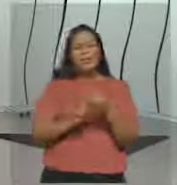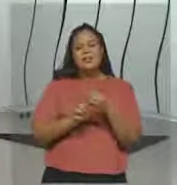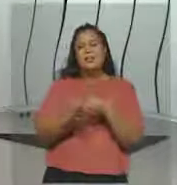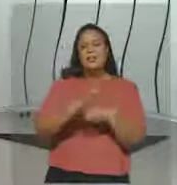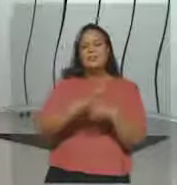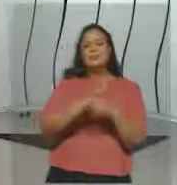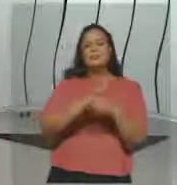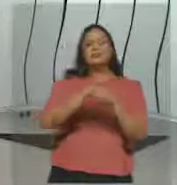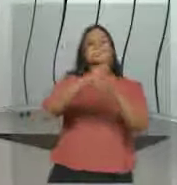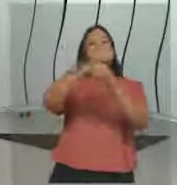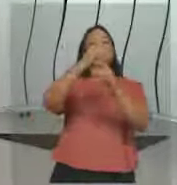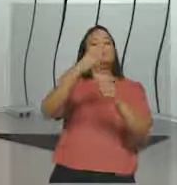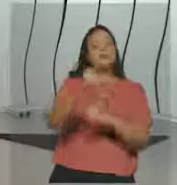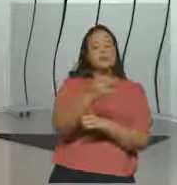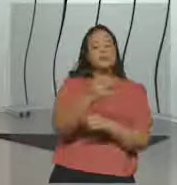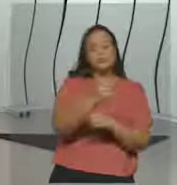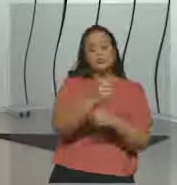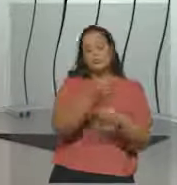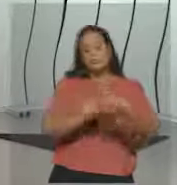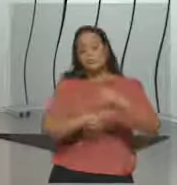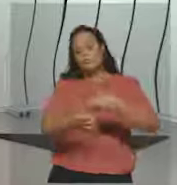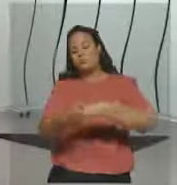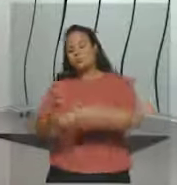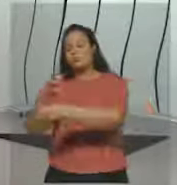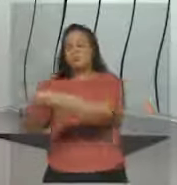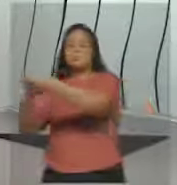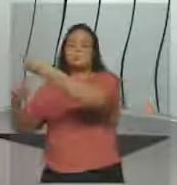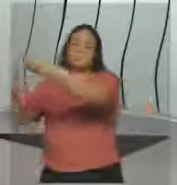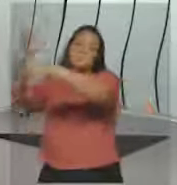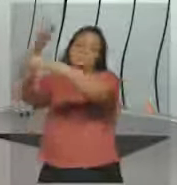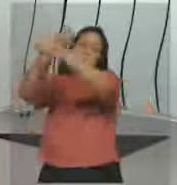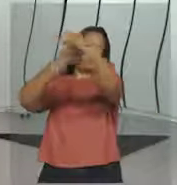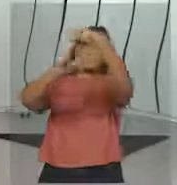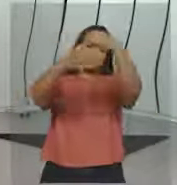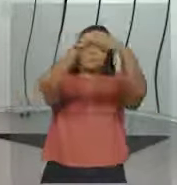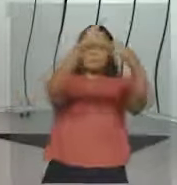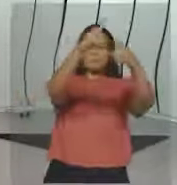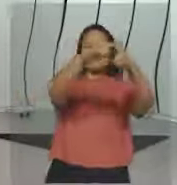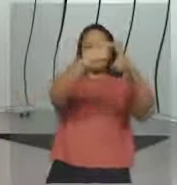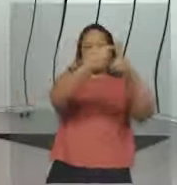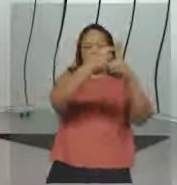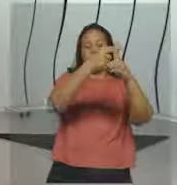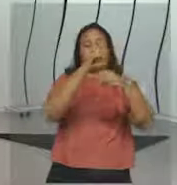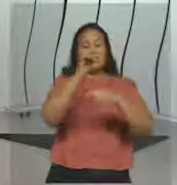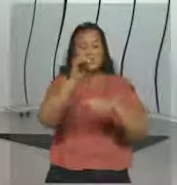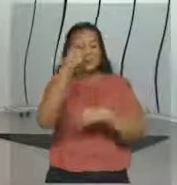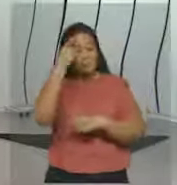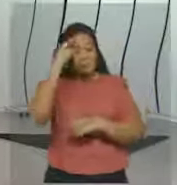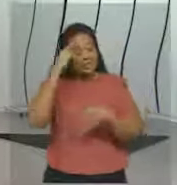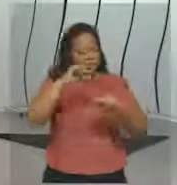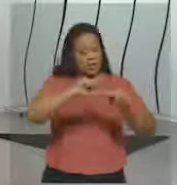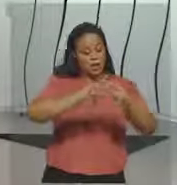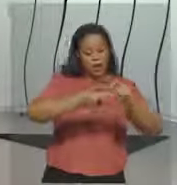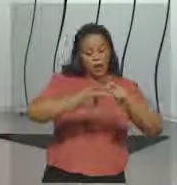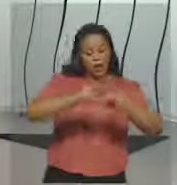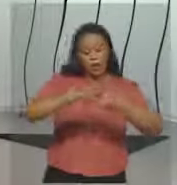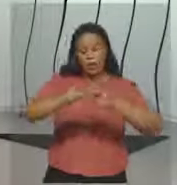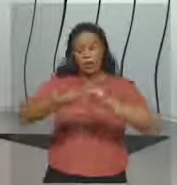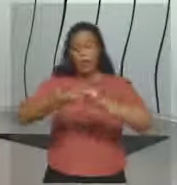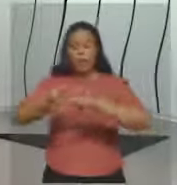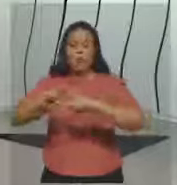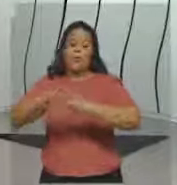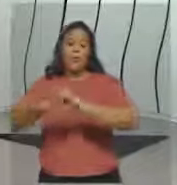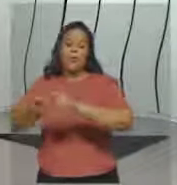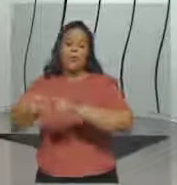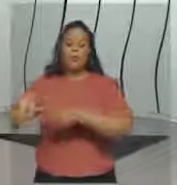polo negativo para o polo positivo. Se você pensar no sentido da corrente elétrica, que tem a ver com um termo chamado